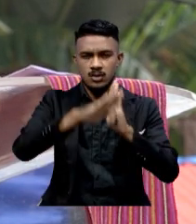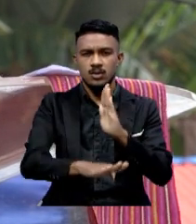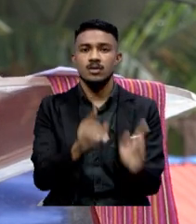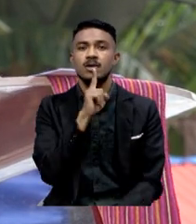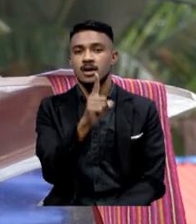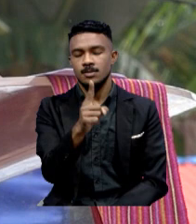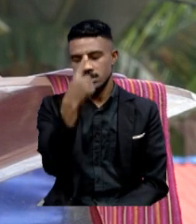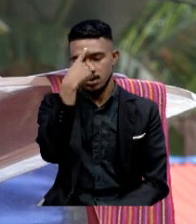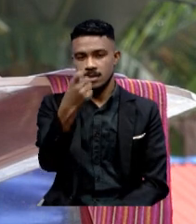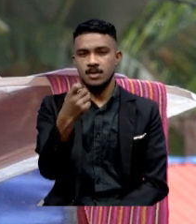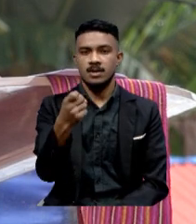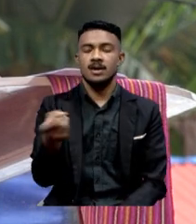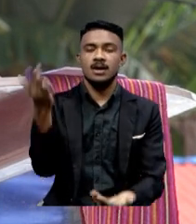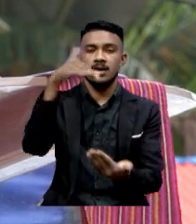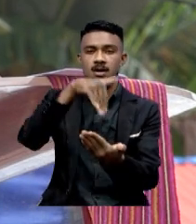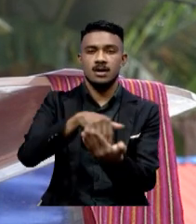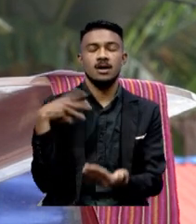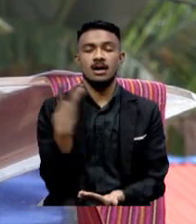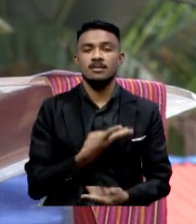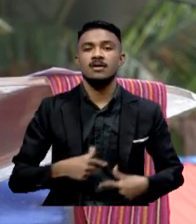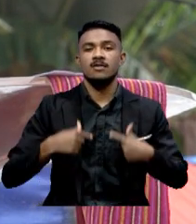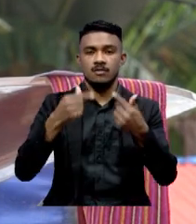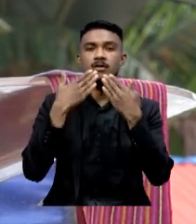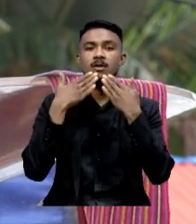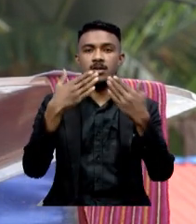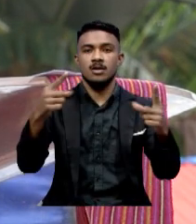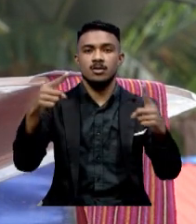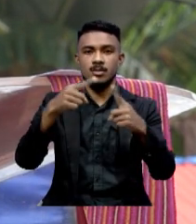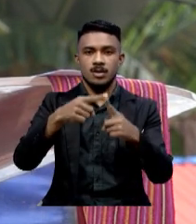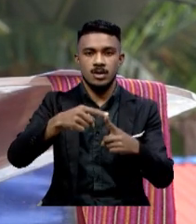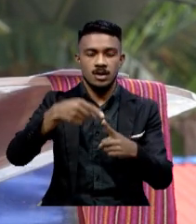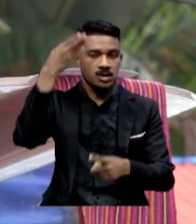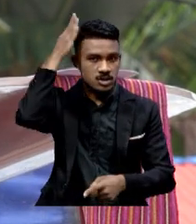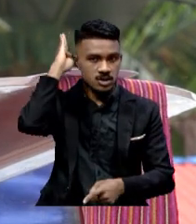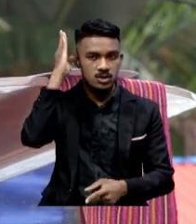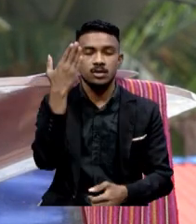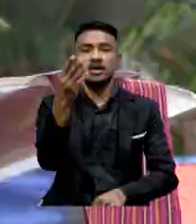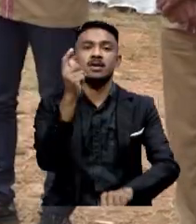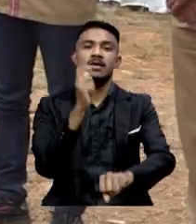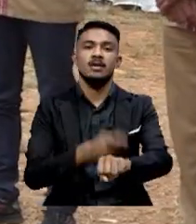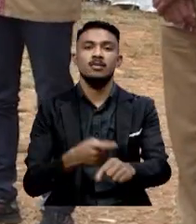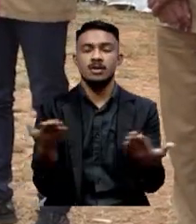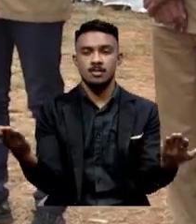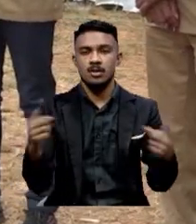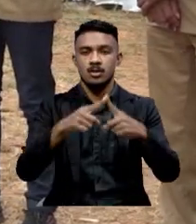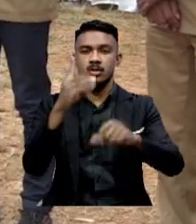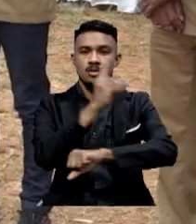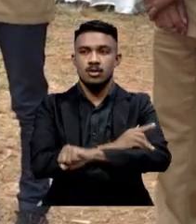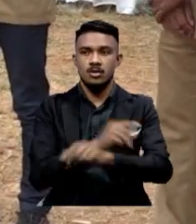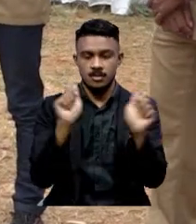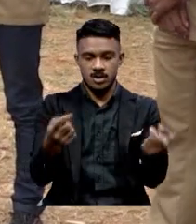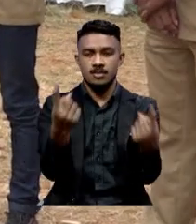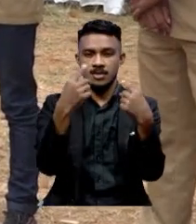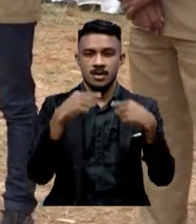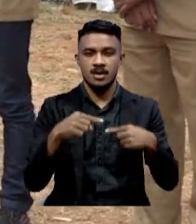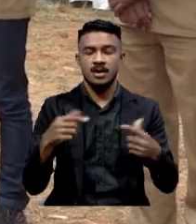tamane dalietan ami agradece pa excelencia ne tempo ne bema uhin bele metoyan na fatin. E